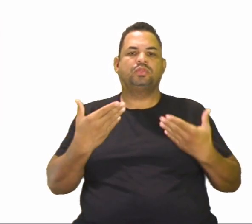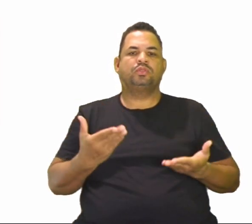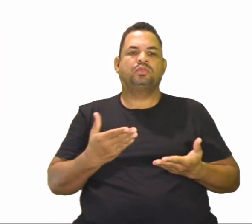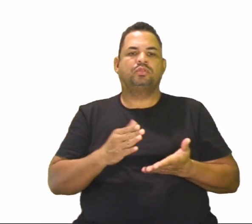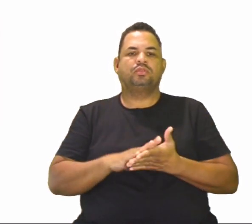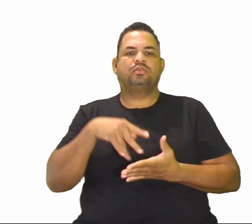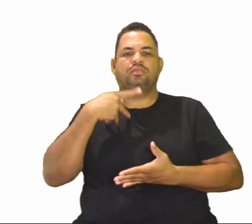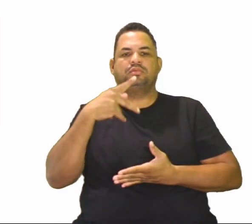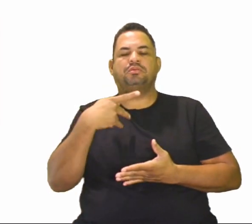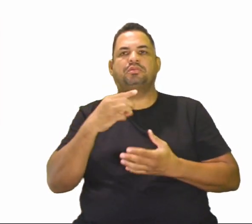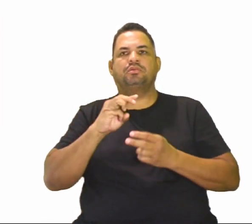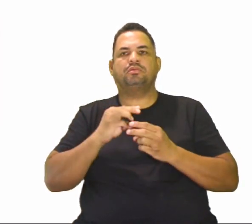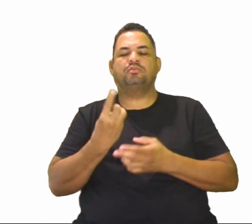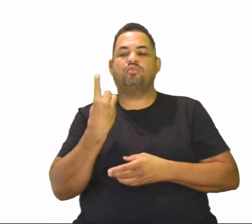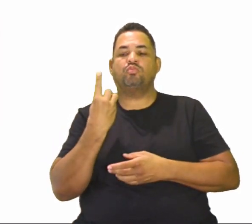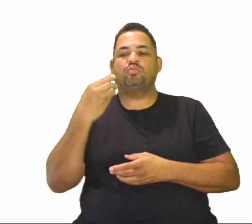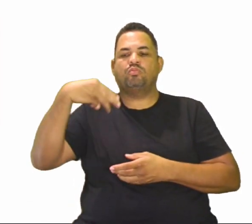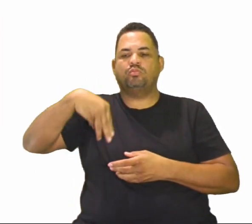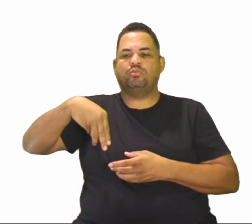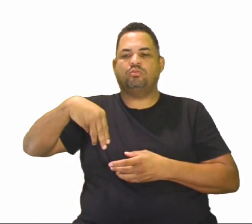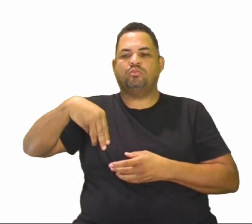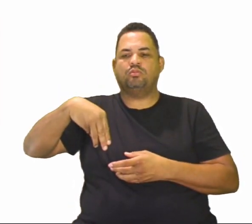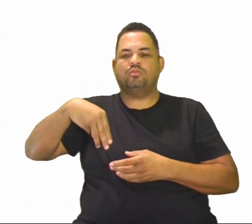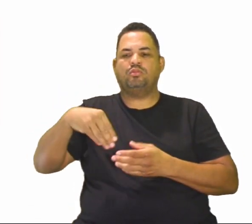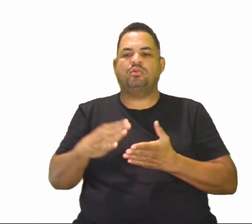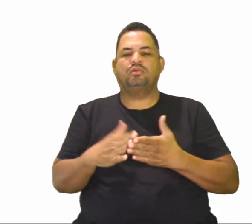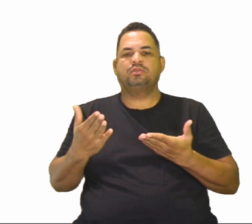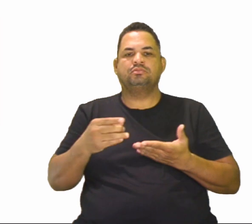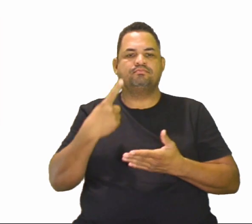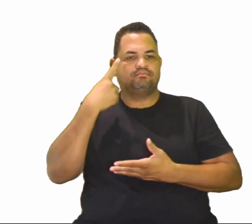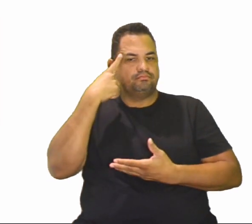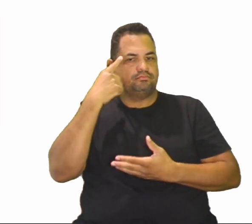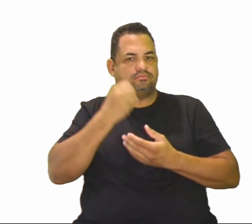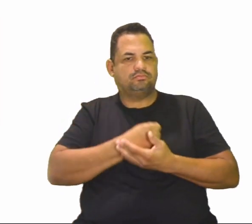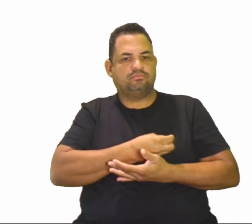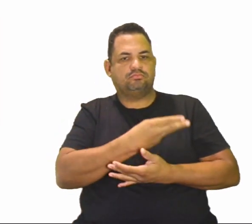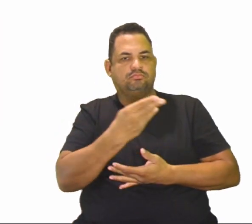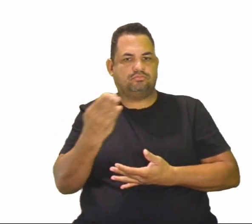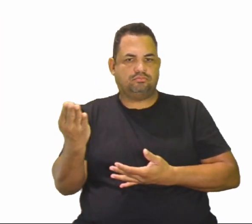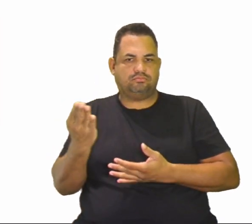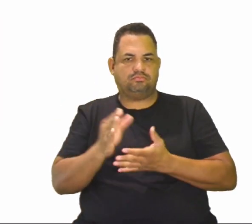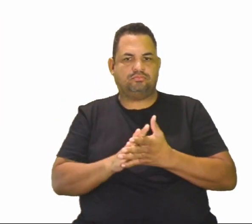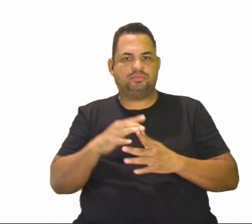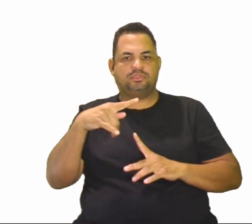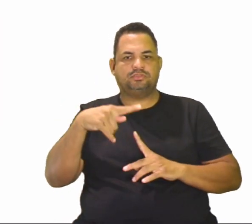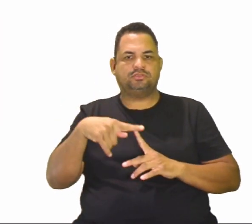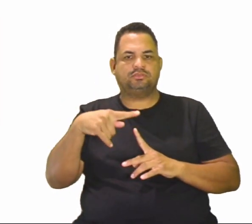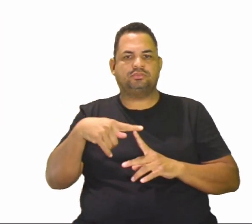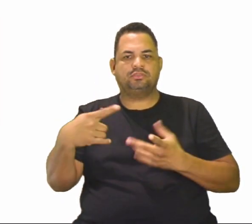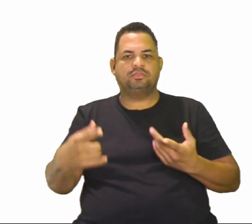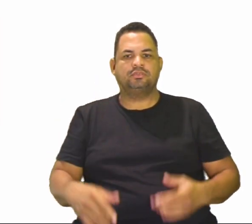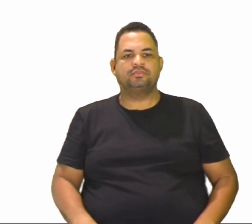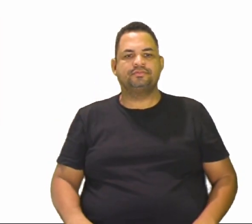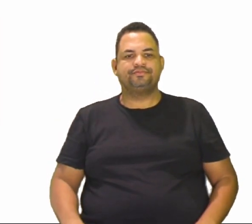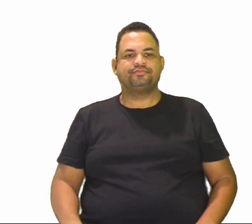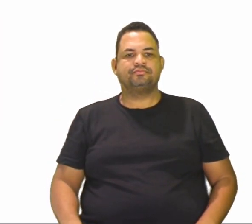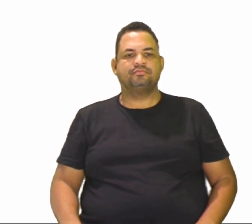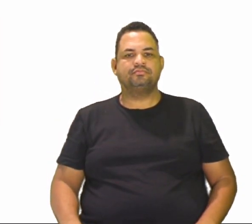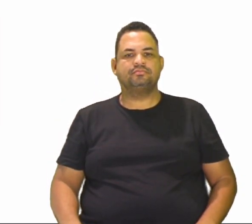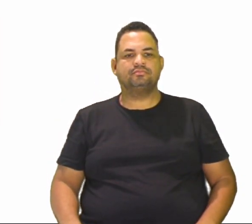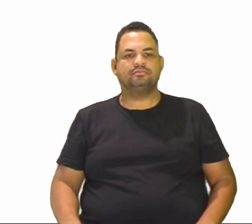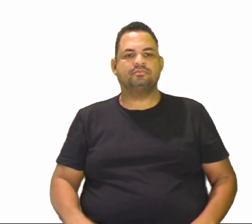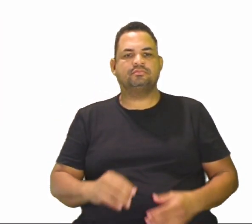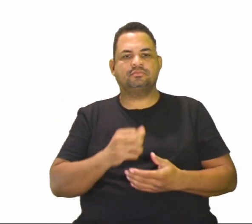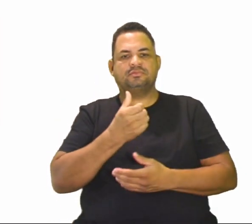um mol de qualquer coisa, você pense nessa quantidade de espécies, nessas unidades,